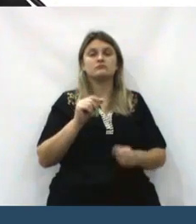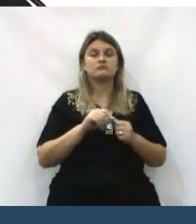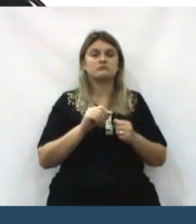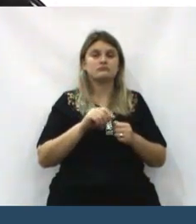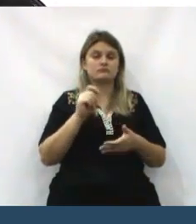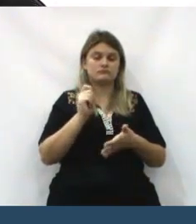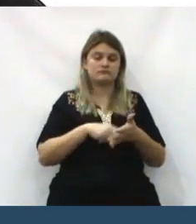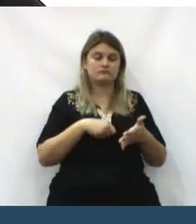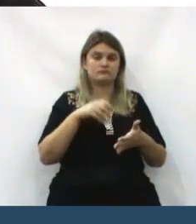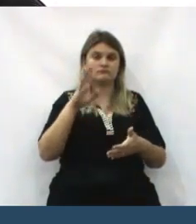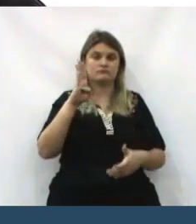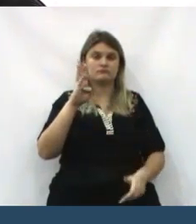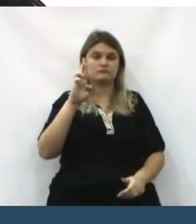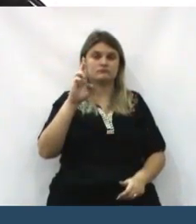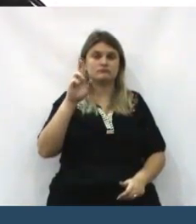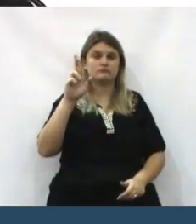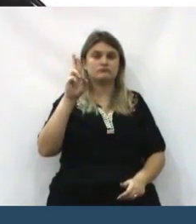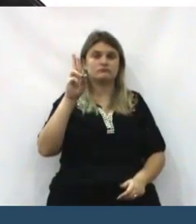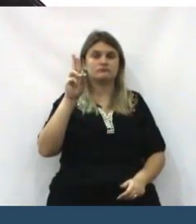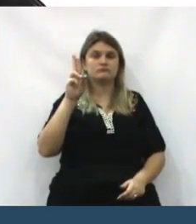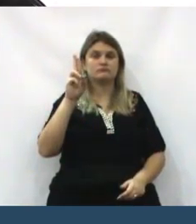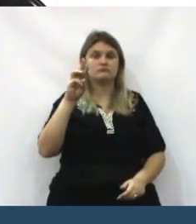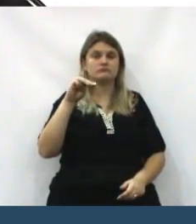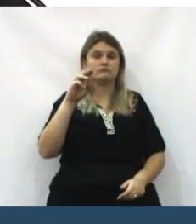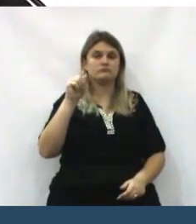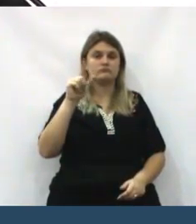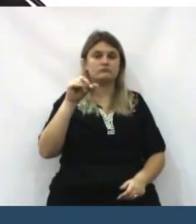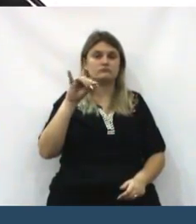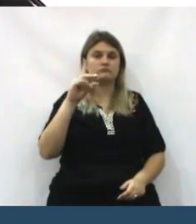com o município de Brumadinho,